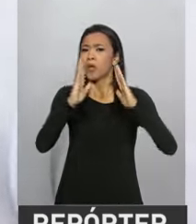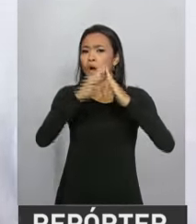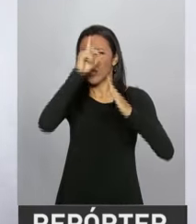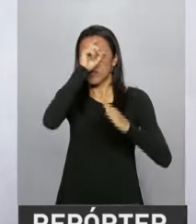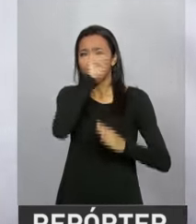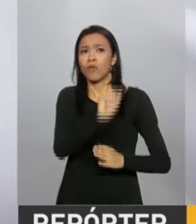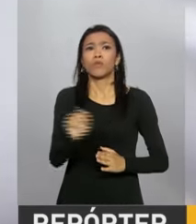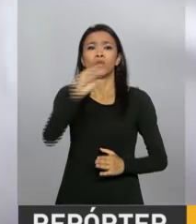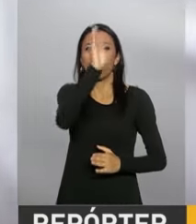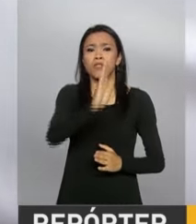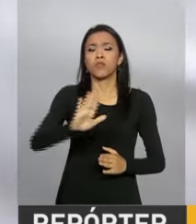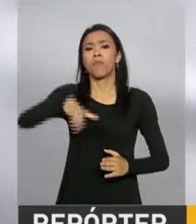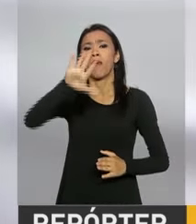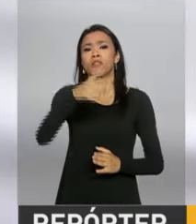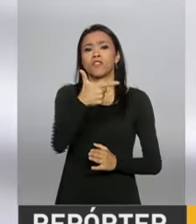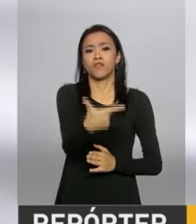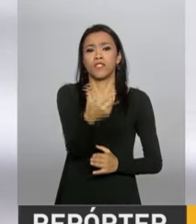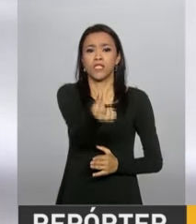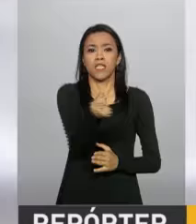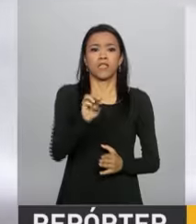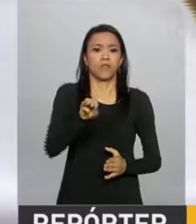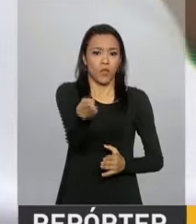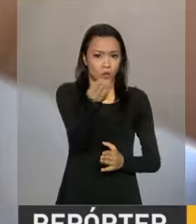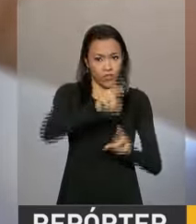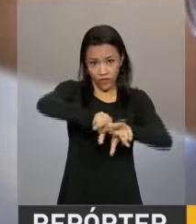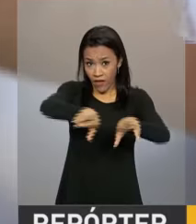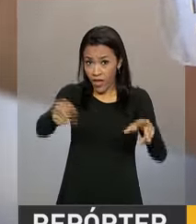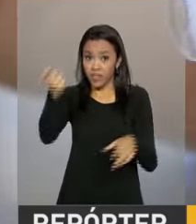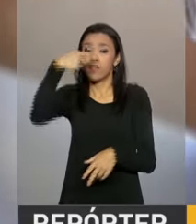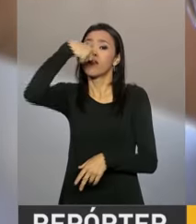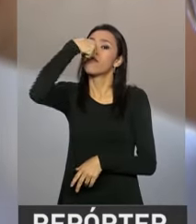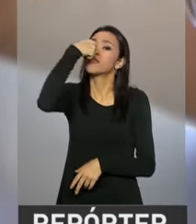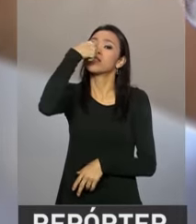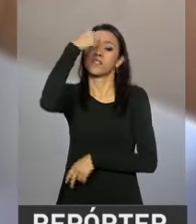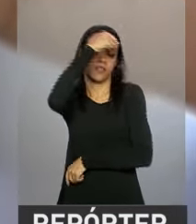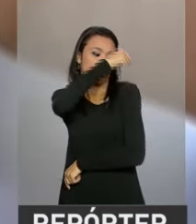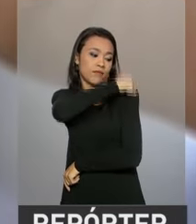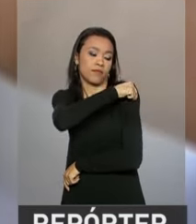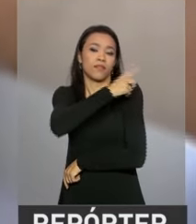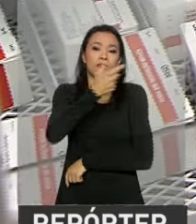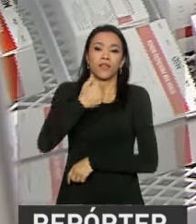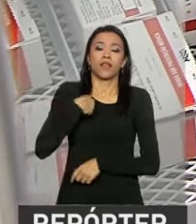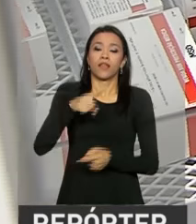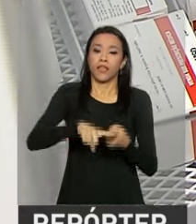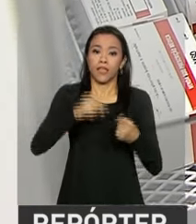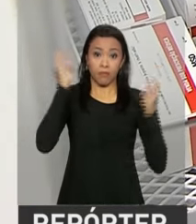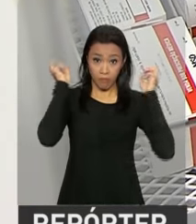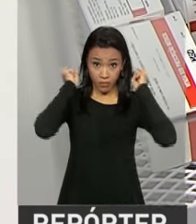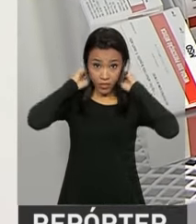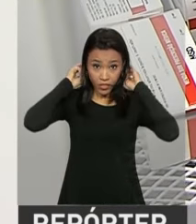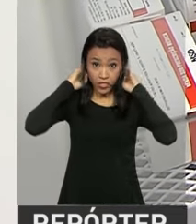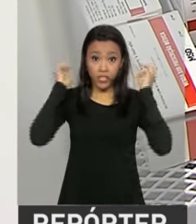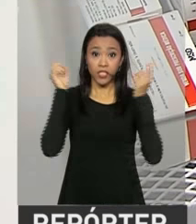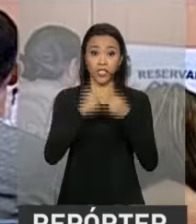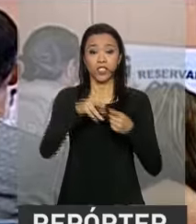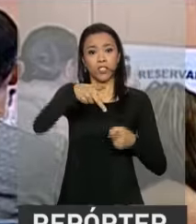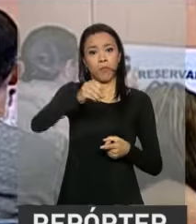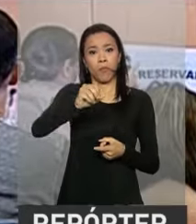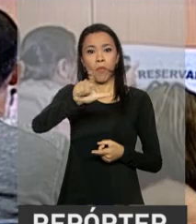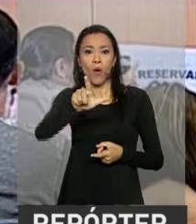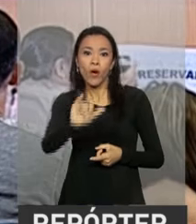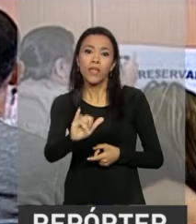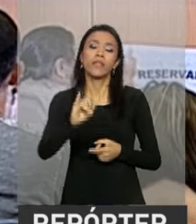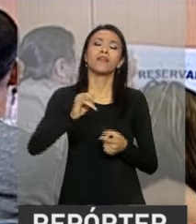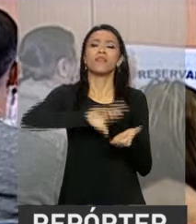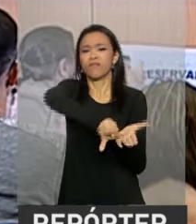aplicando mais de 26 milhões de doses de diversas vacinas, que protegem contra doenças como meningite, pneumonia e poliomielite. É a